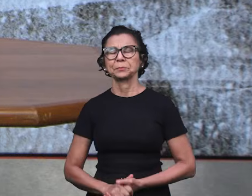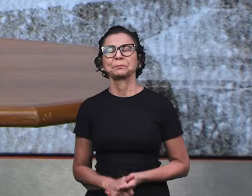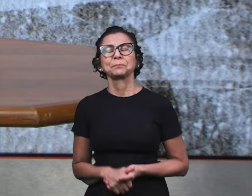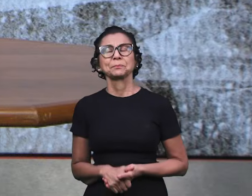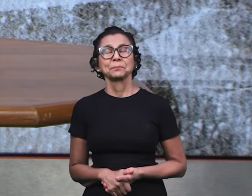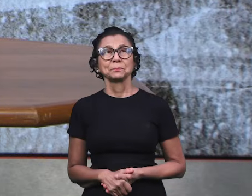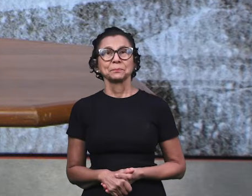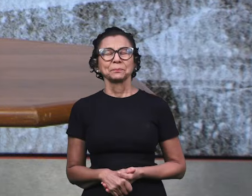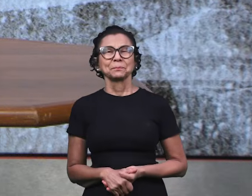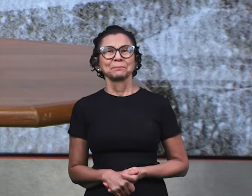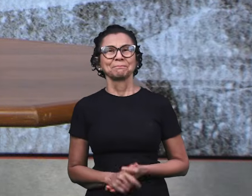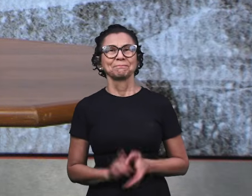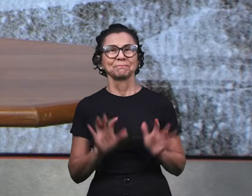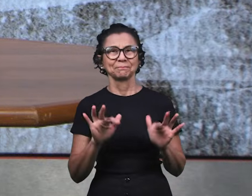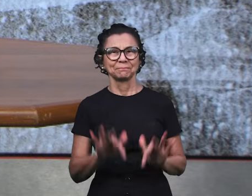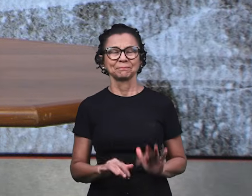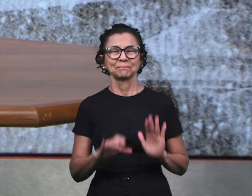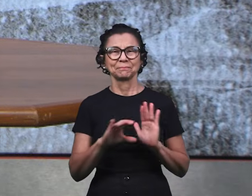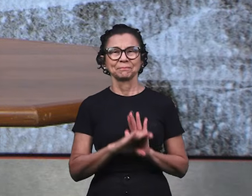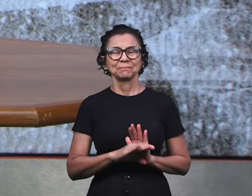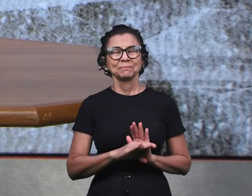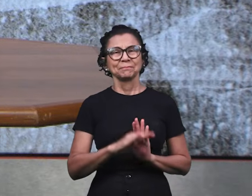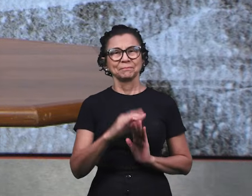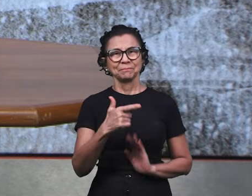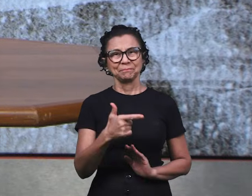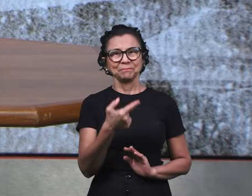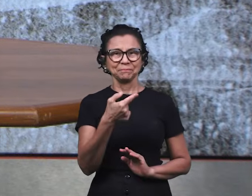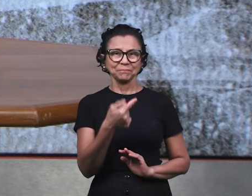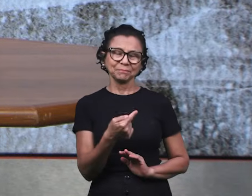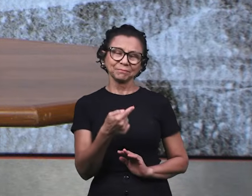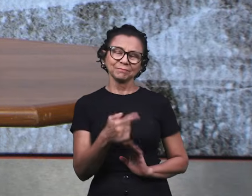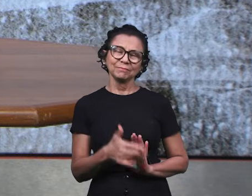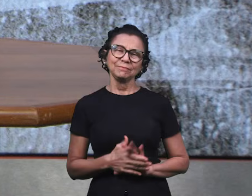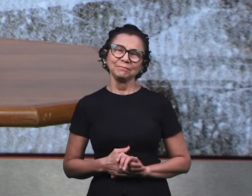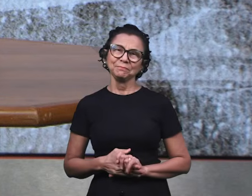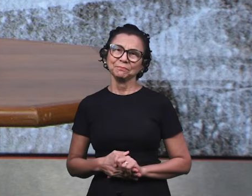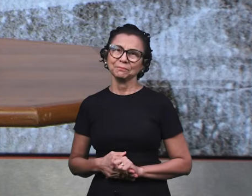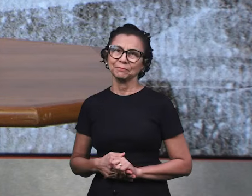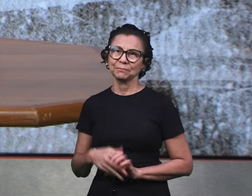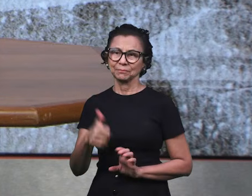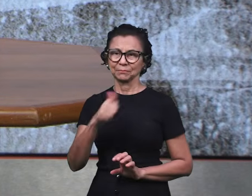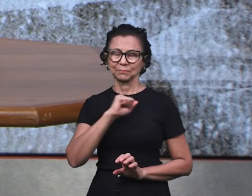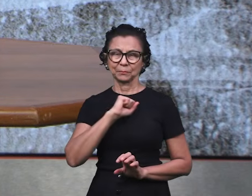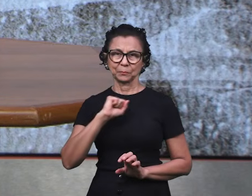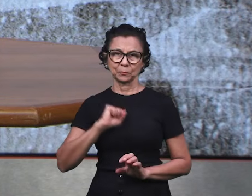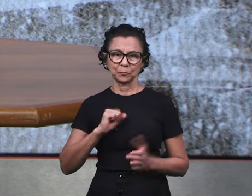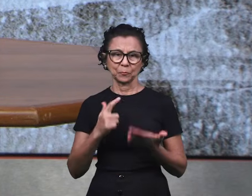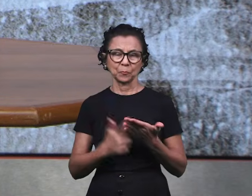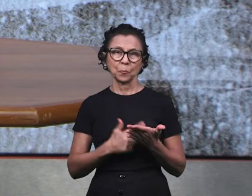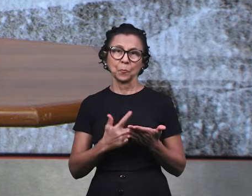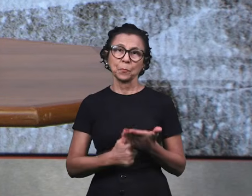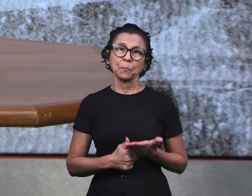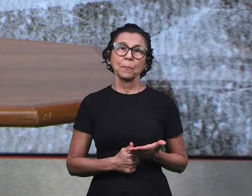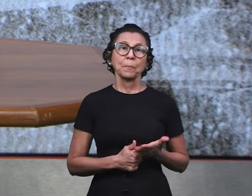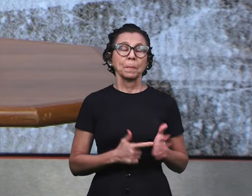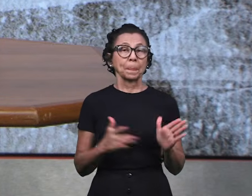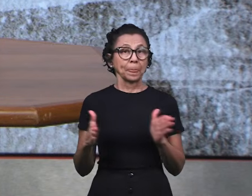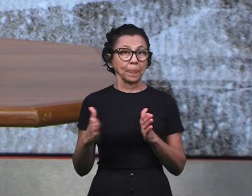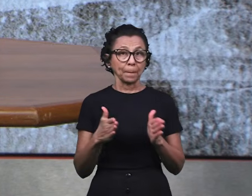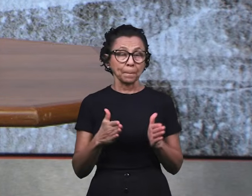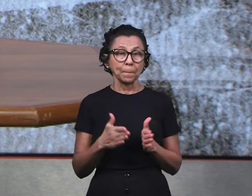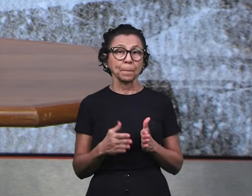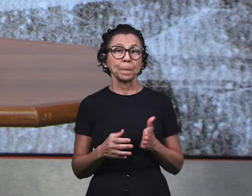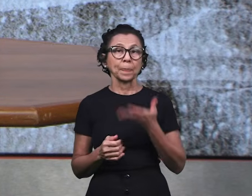Terminamos então a leitura do capítulo 27 de 1 Samuel, nesse tempo em que Saul,